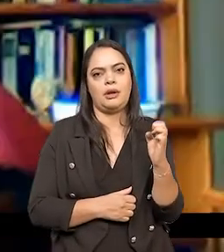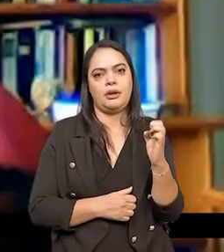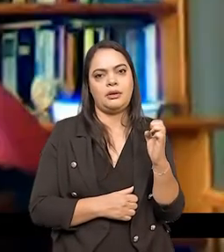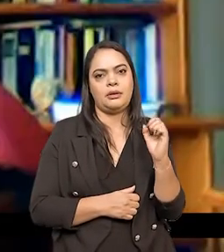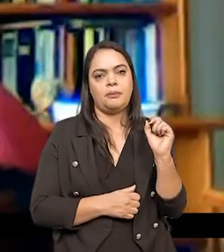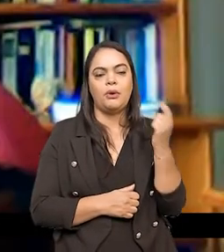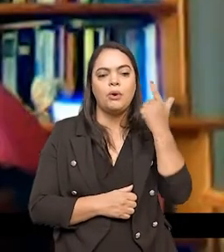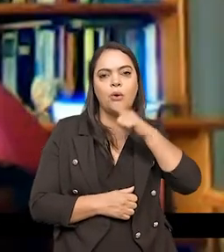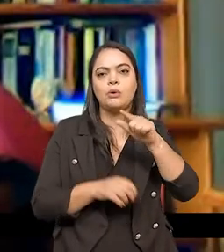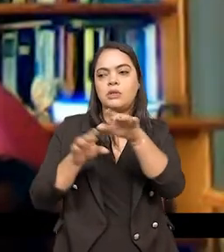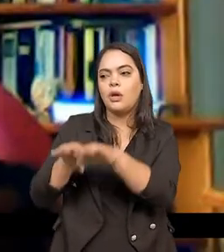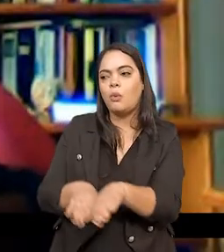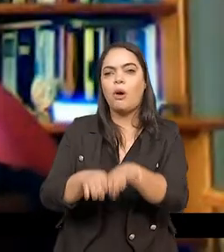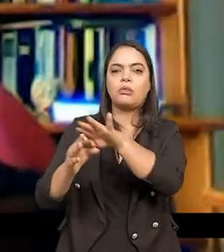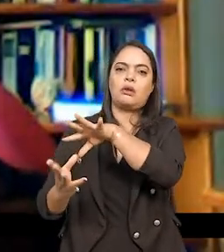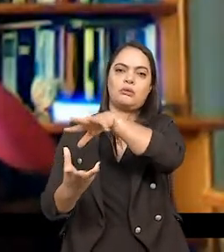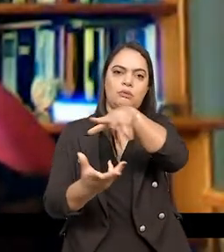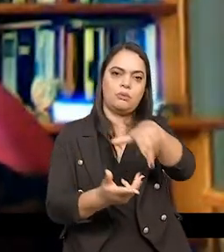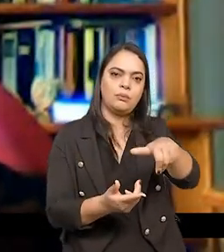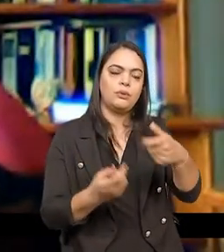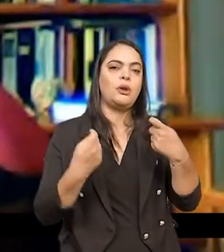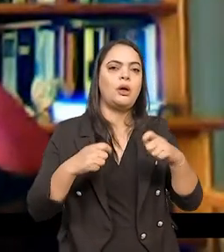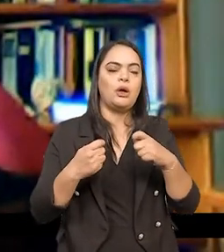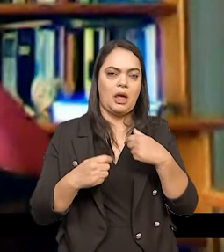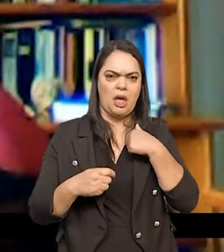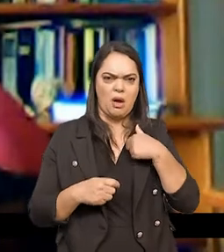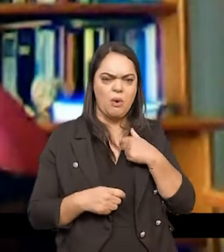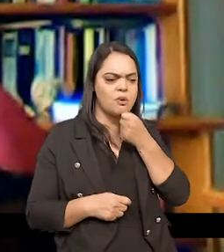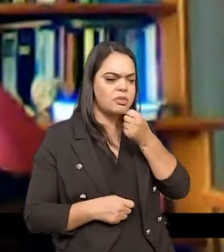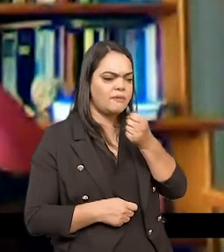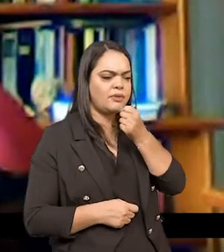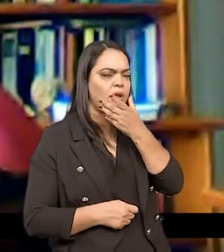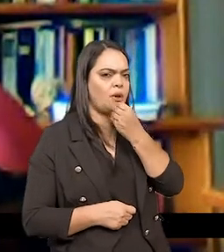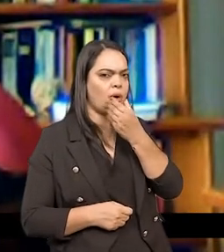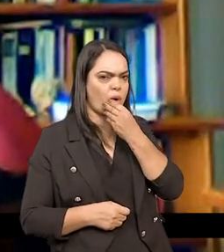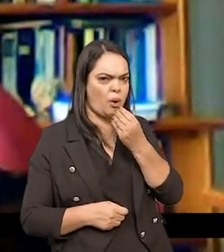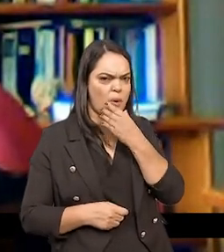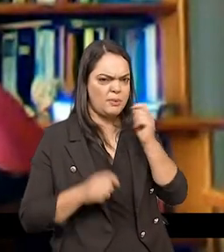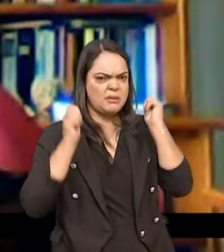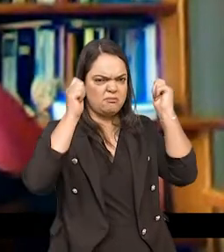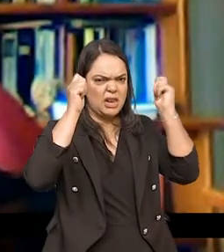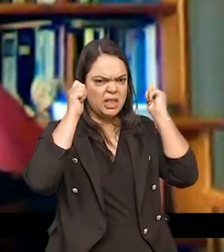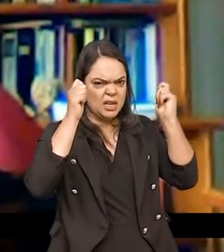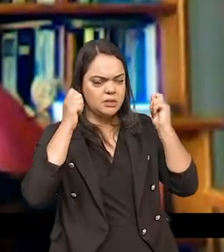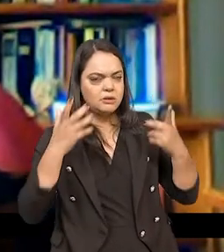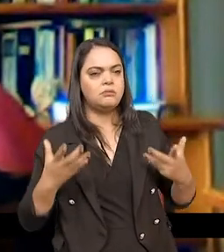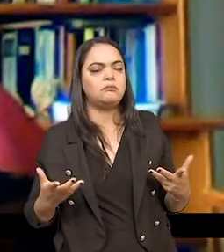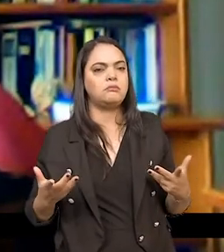igualitária para o mundo. O discurso dos homens que eu entrevistei, militantes,